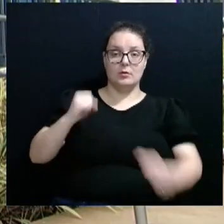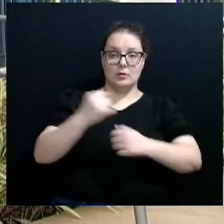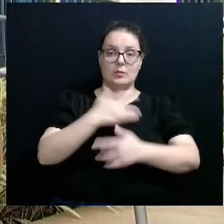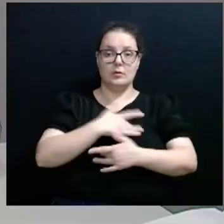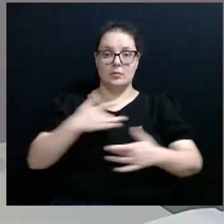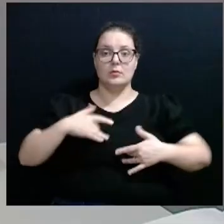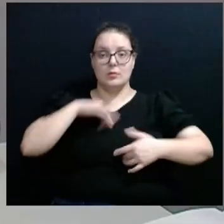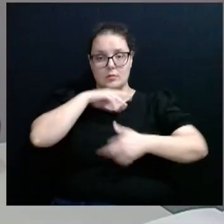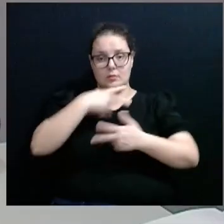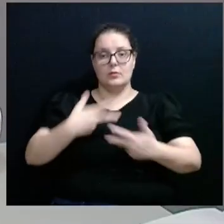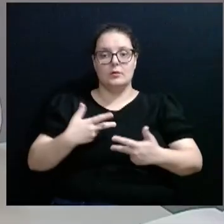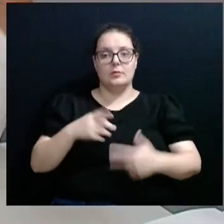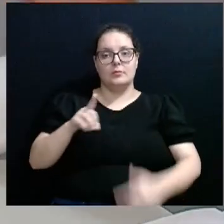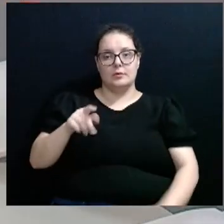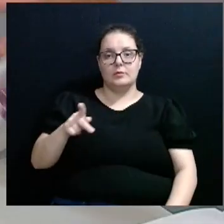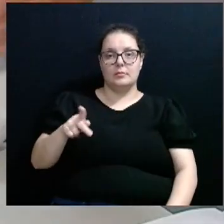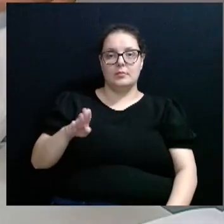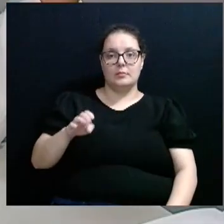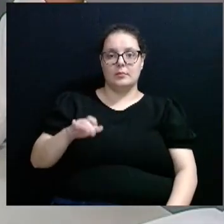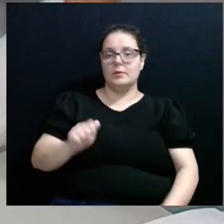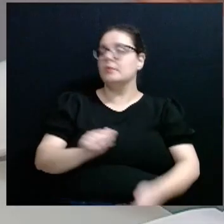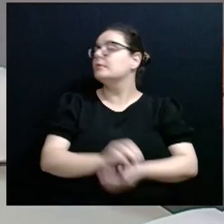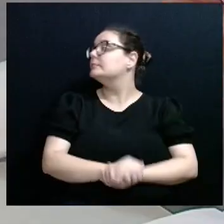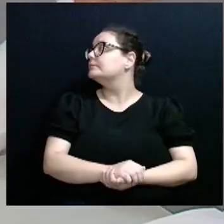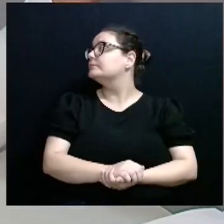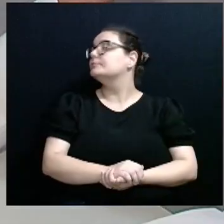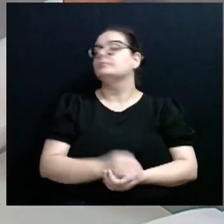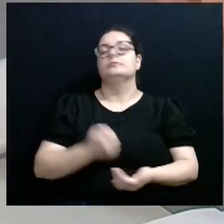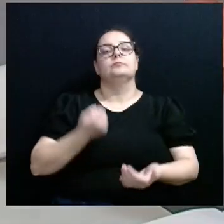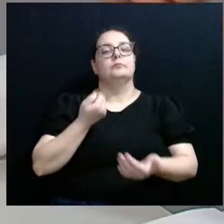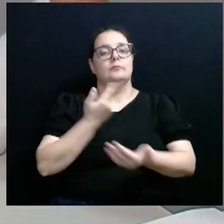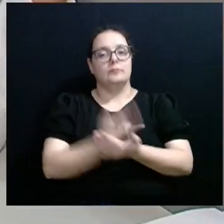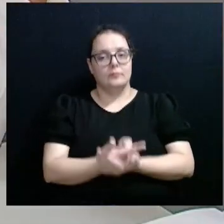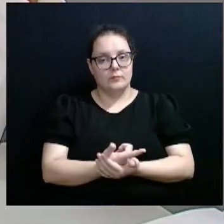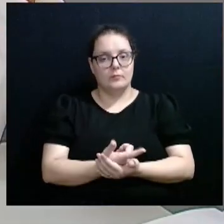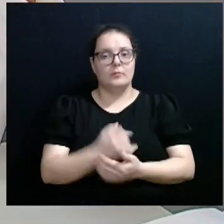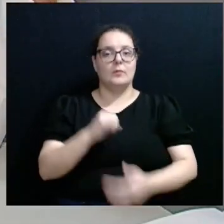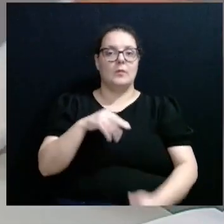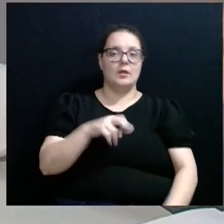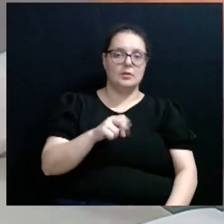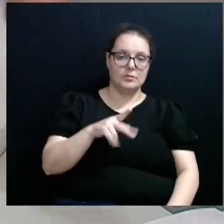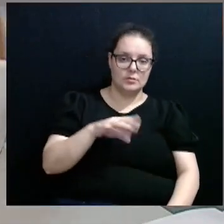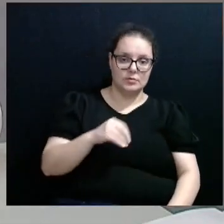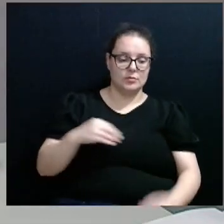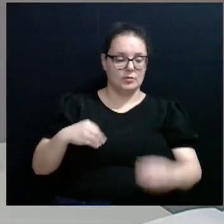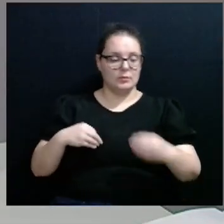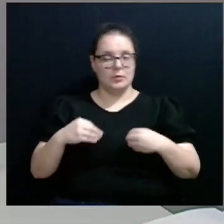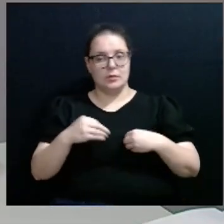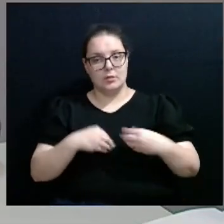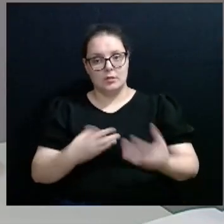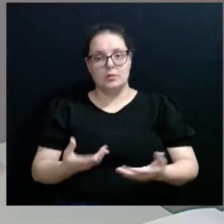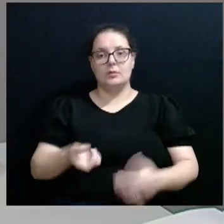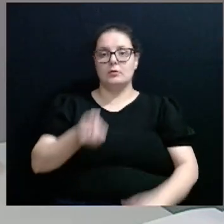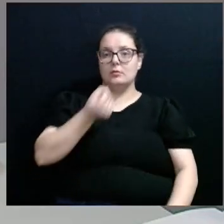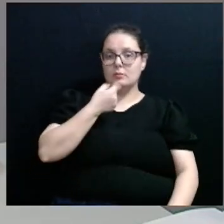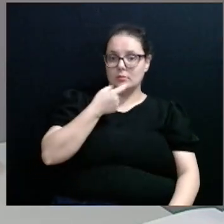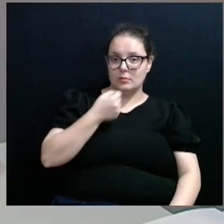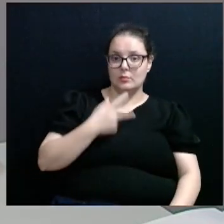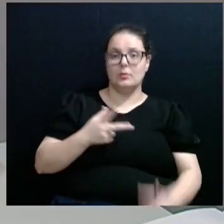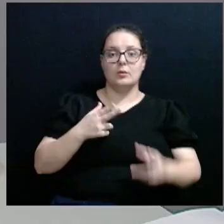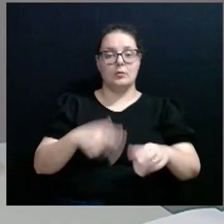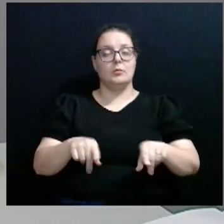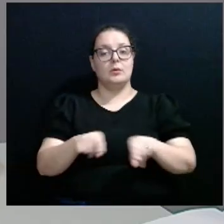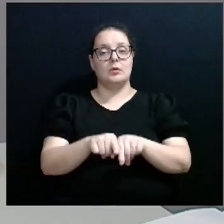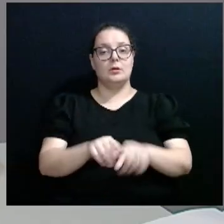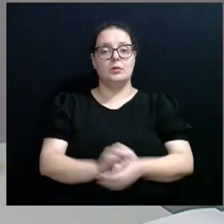o DPBEA. Tanto para aquisição de insumos, para exames, medicamentos, quanto também